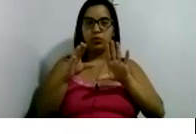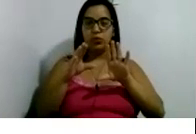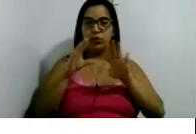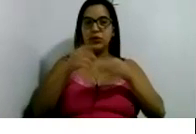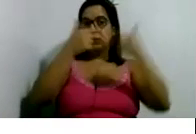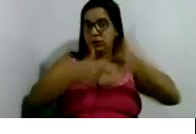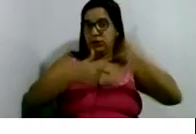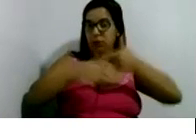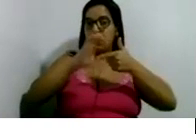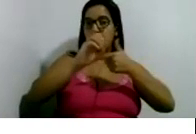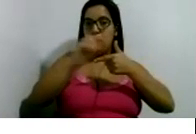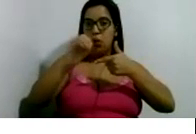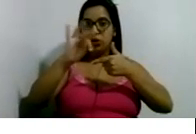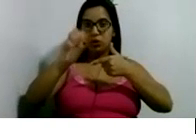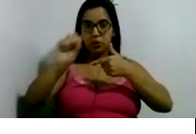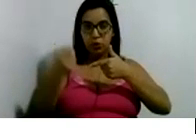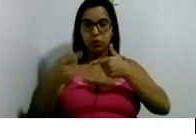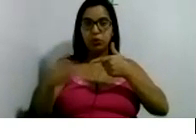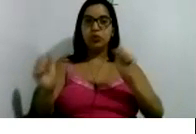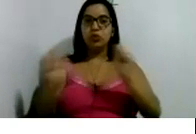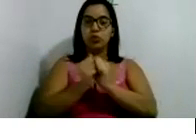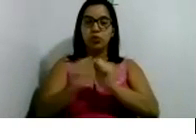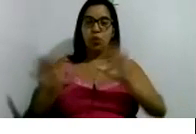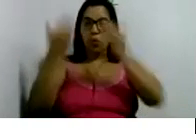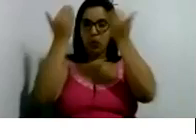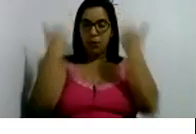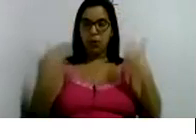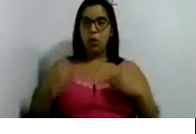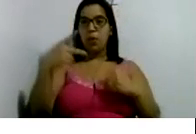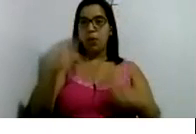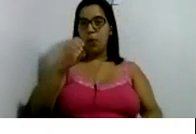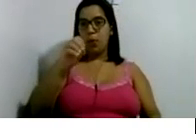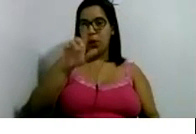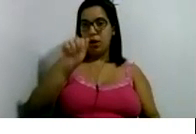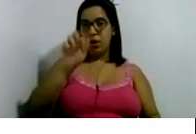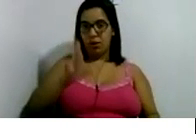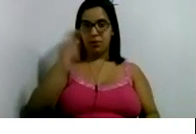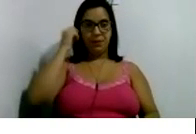secundário com o primeiro corpo polar.